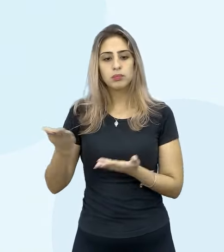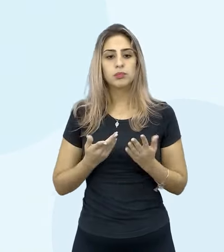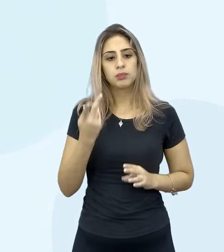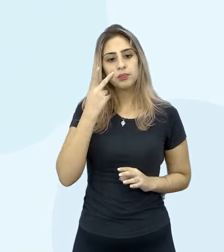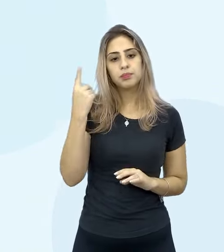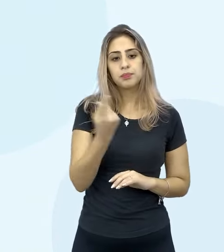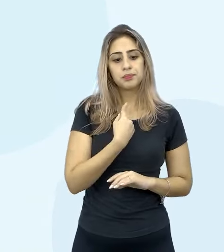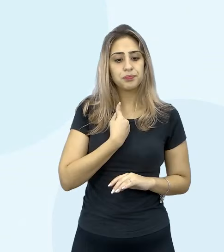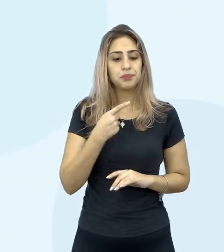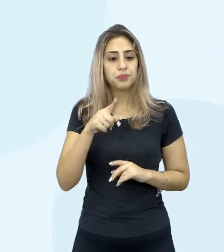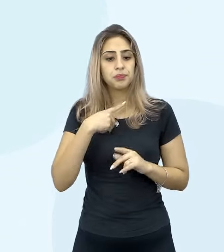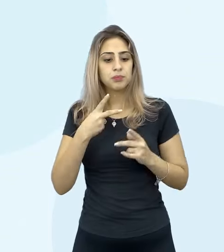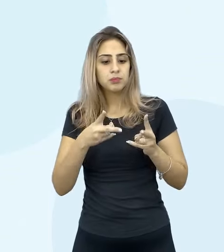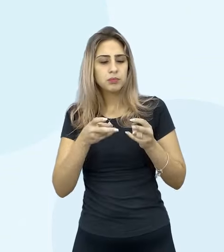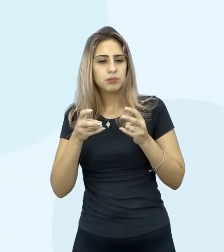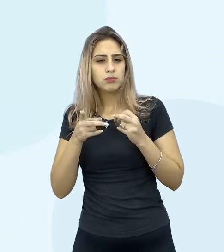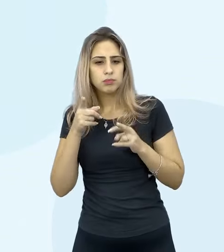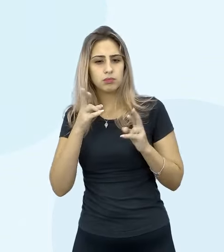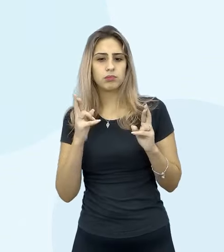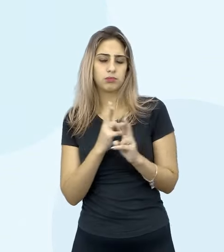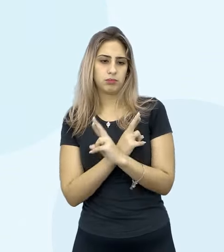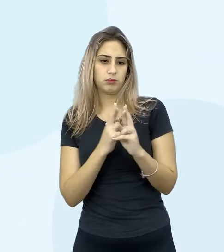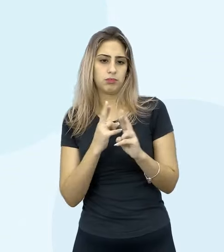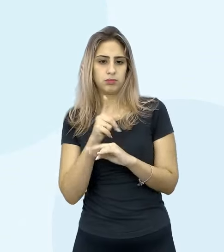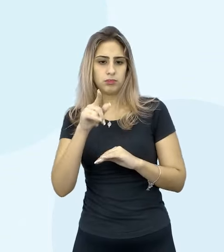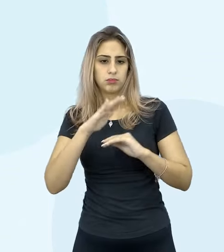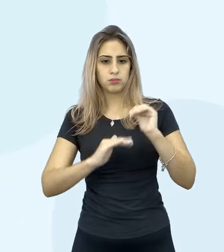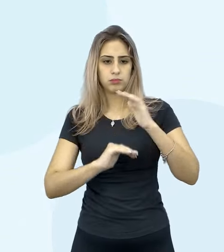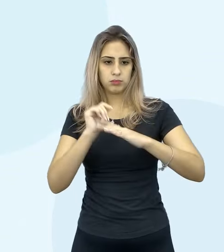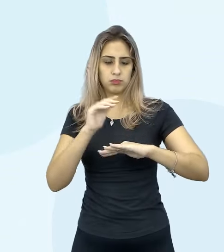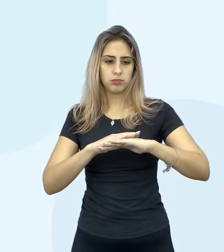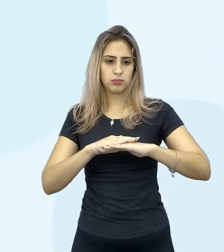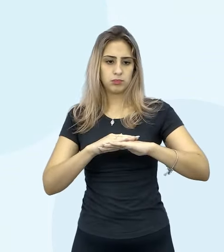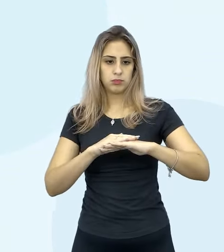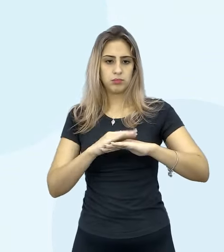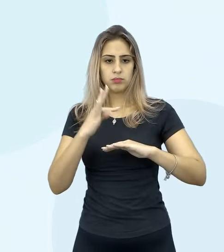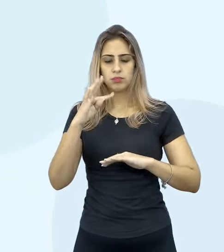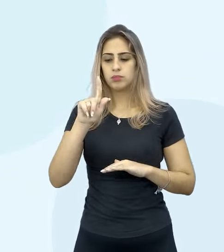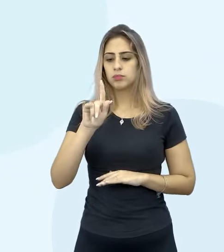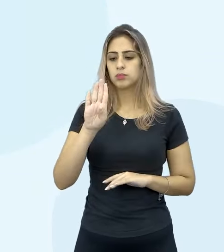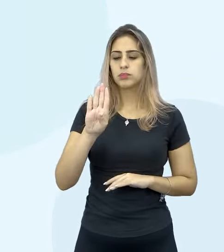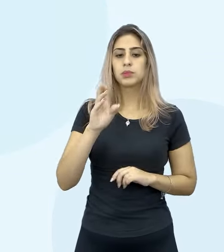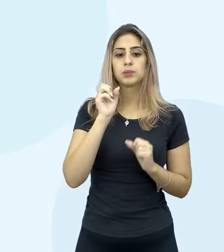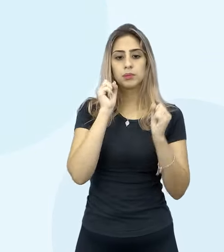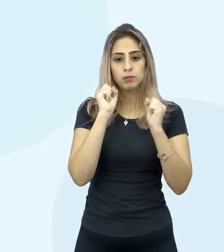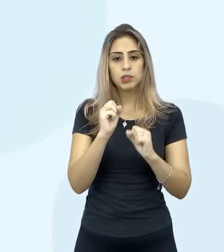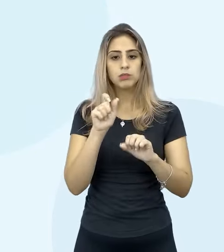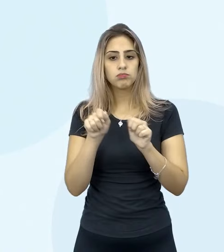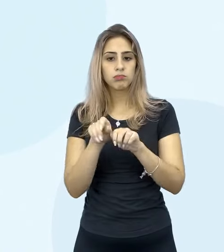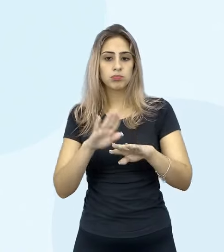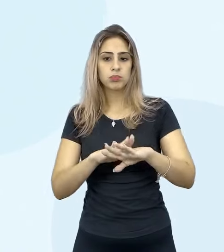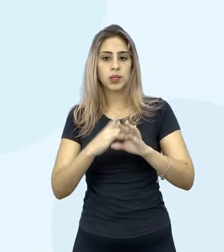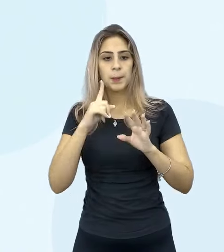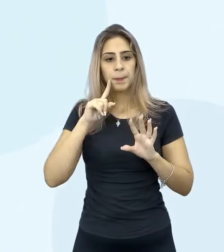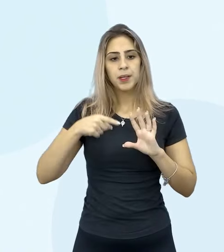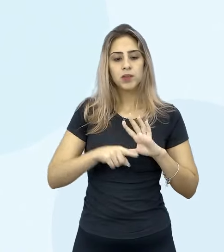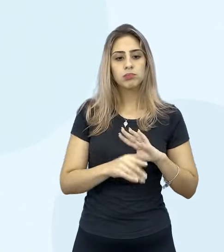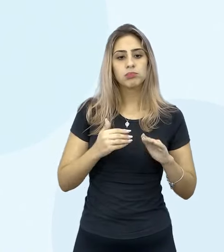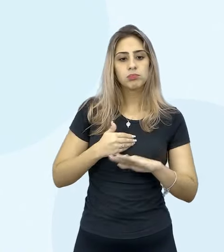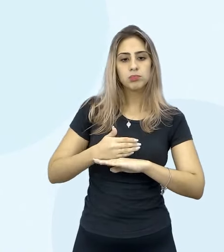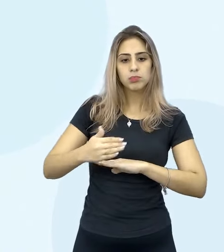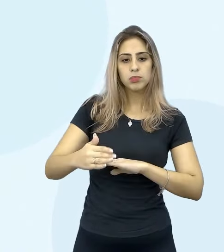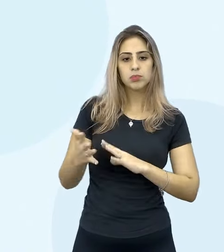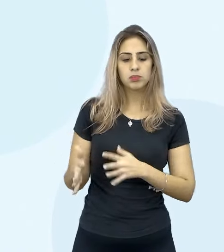gente percebe essa relação, né? Essas habilidades da FGV podem ser aplicadas e aprofundadas a partir